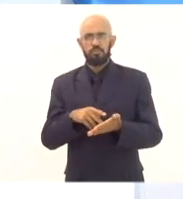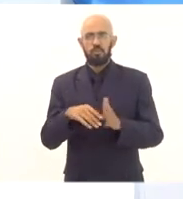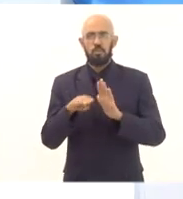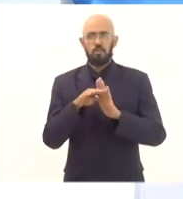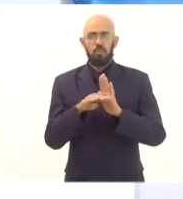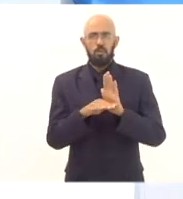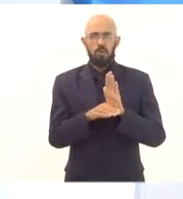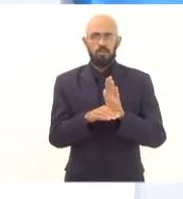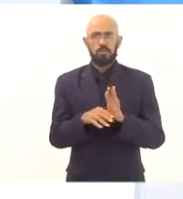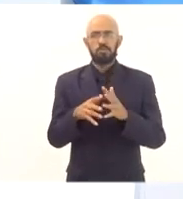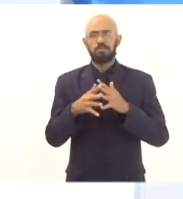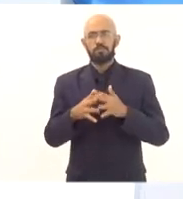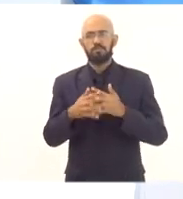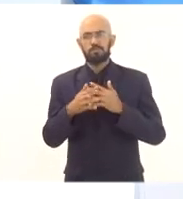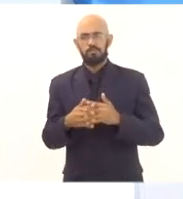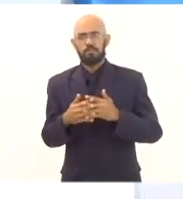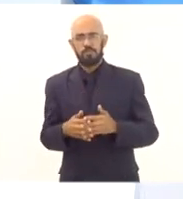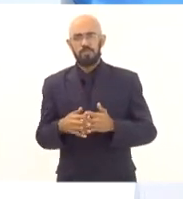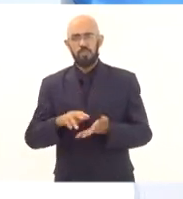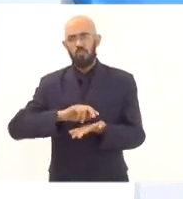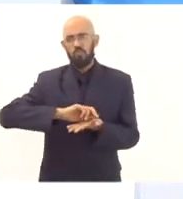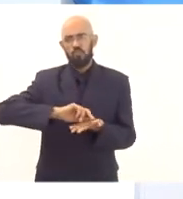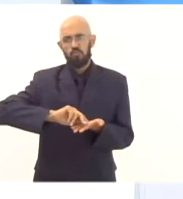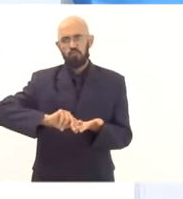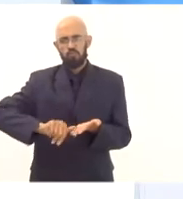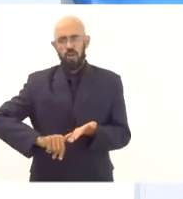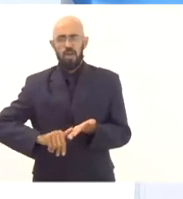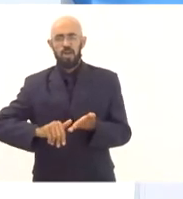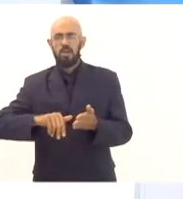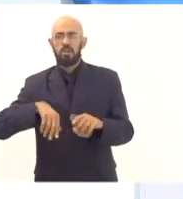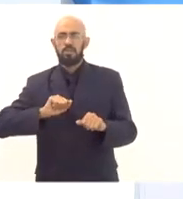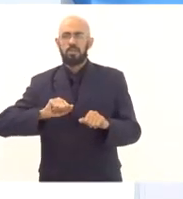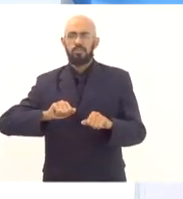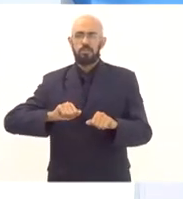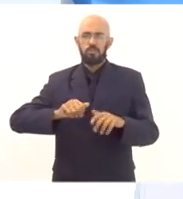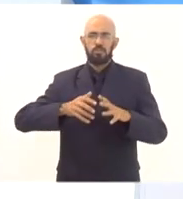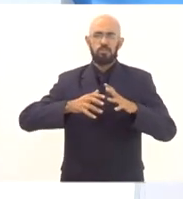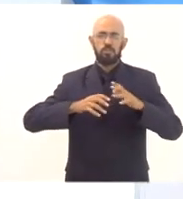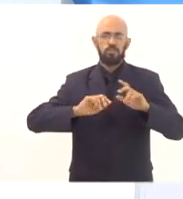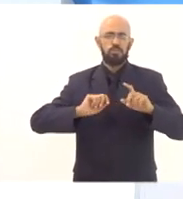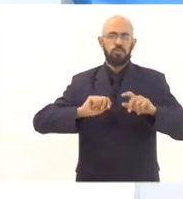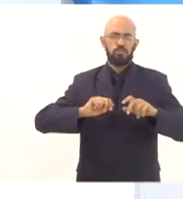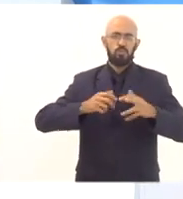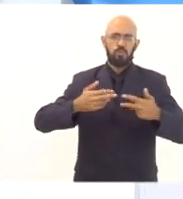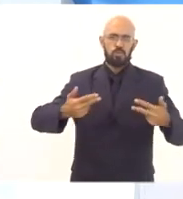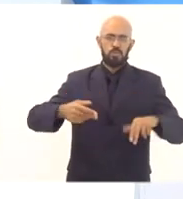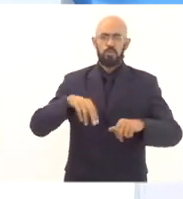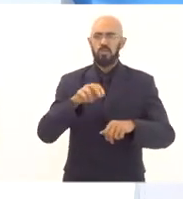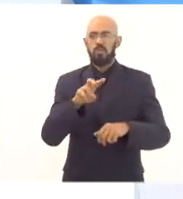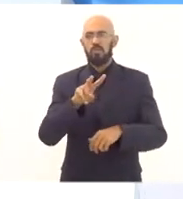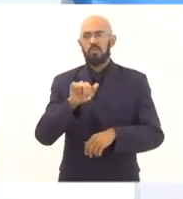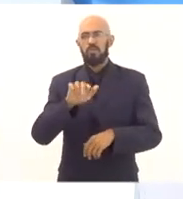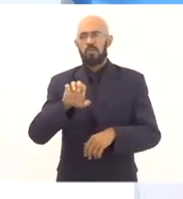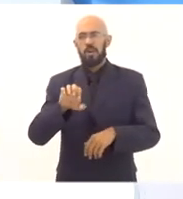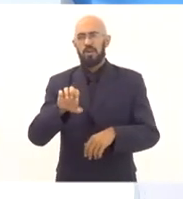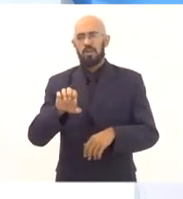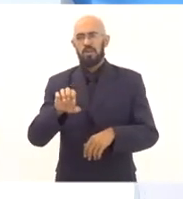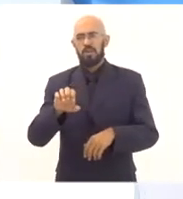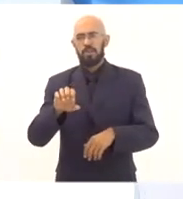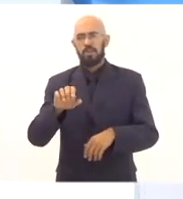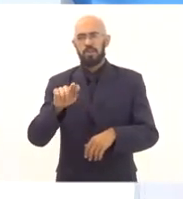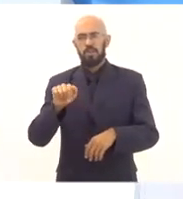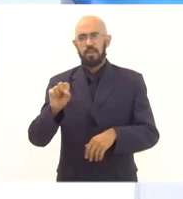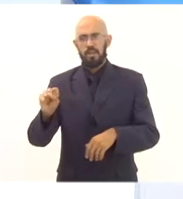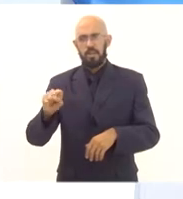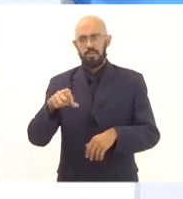Vertentes e a cada hora essa casa vem acrescentando né como vale-gás né a gente acrescentou aqui a gente vem modificando